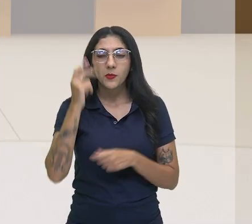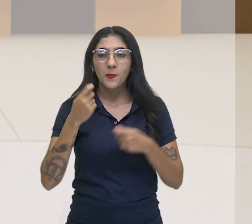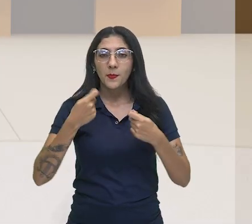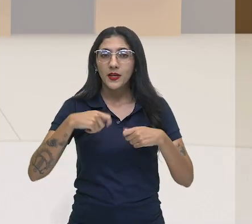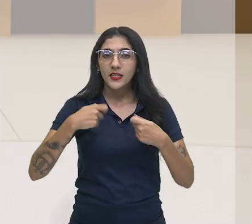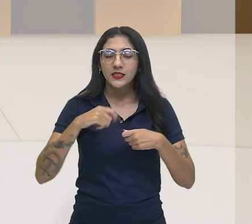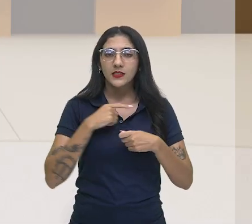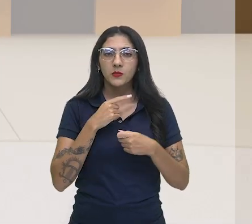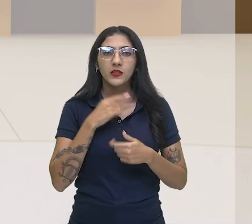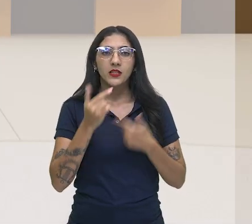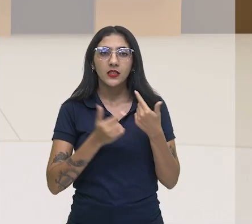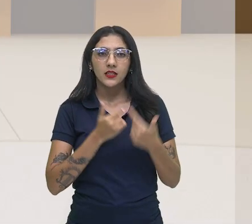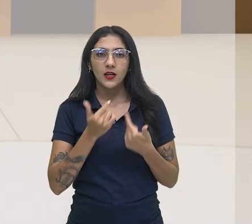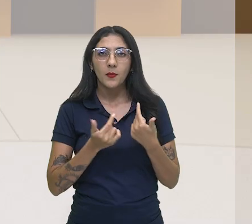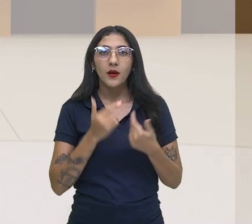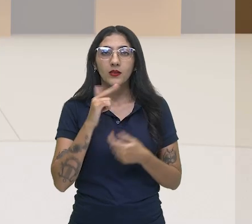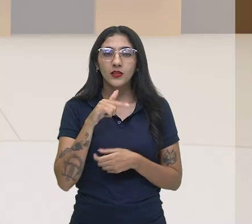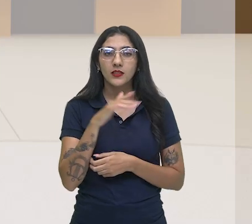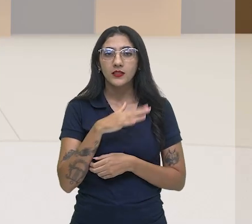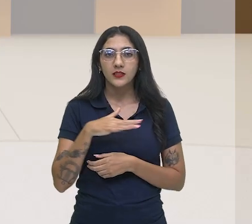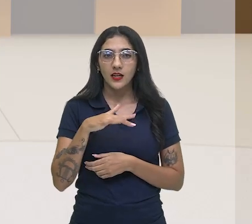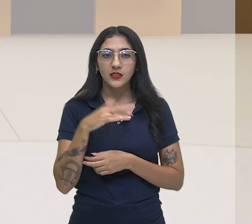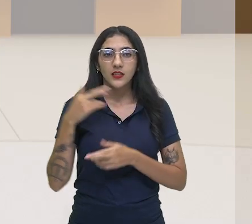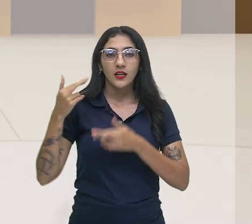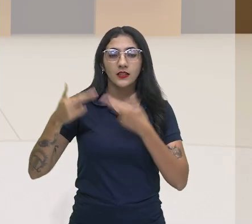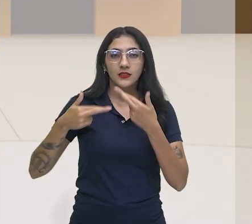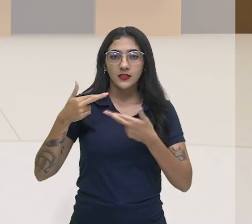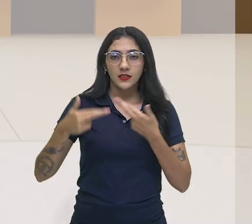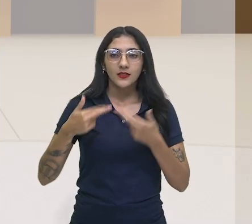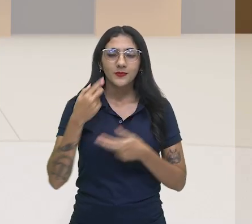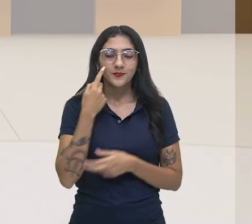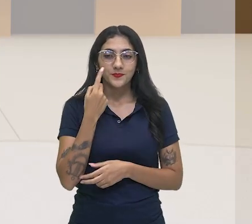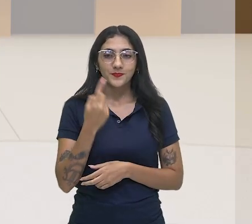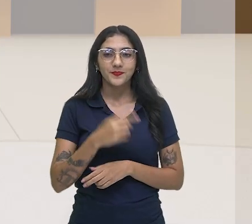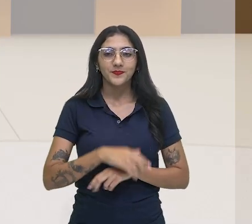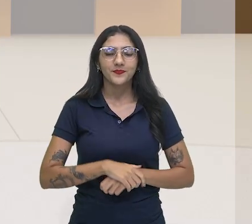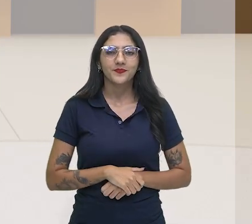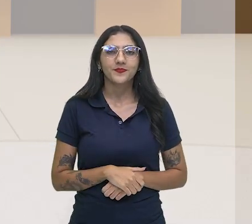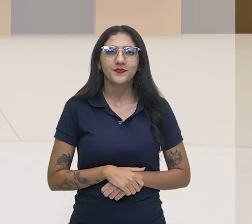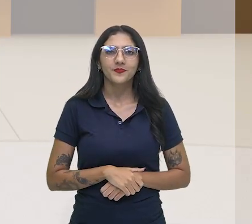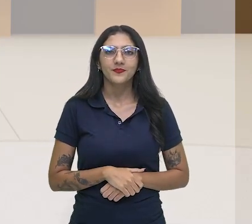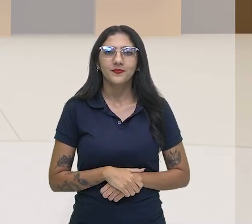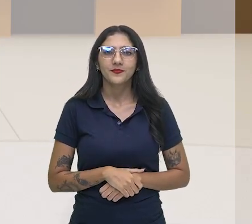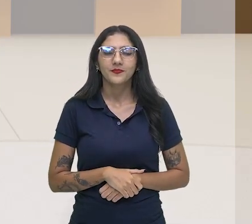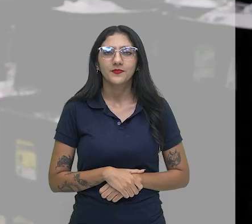para trabalharem na área que é a reciclagem. Acompanhem com a gente.